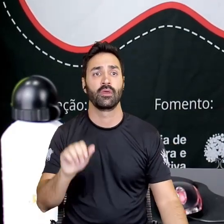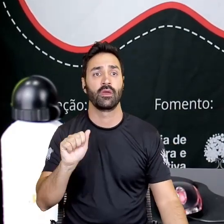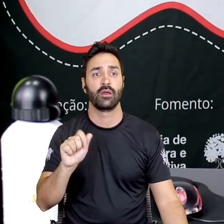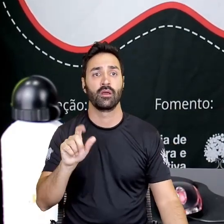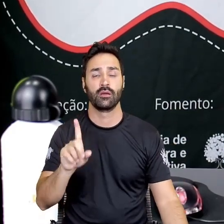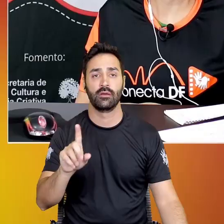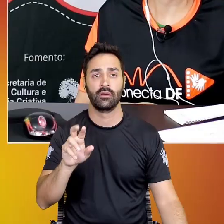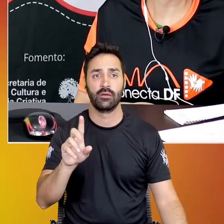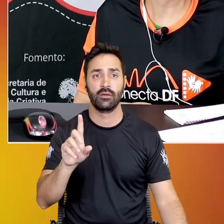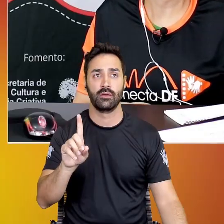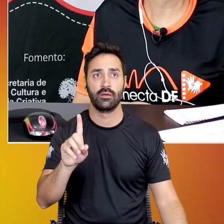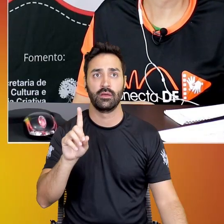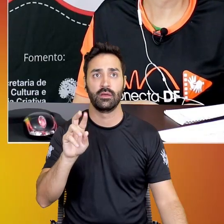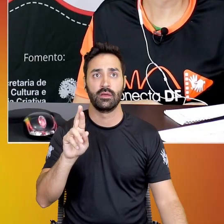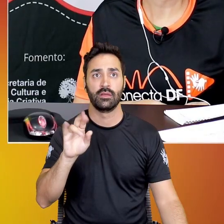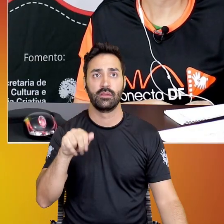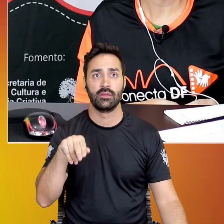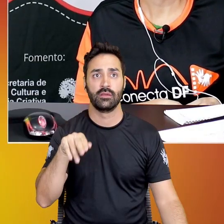Adriana.